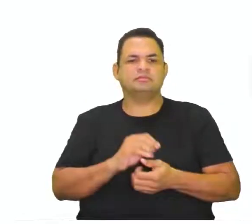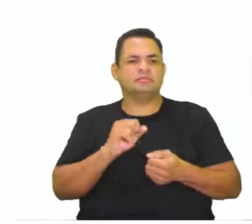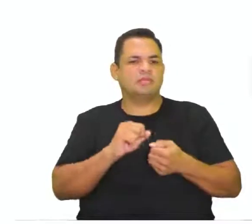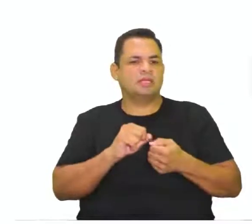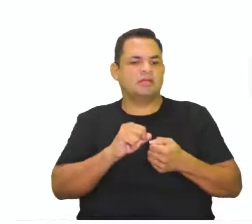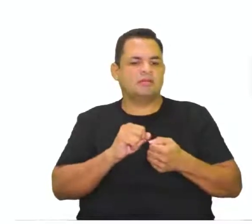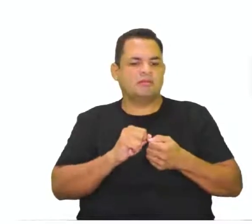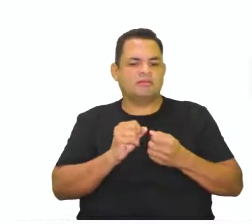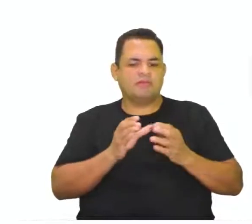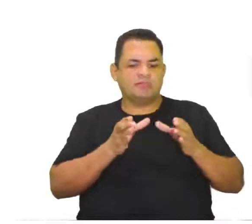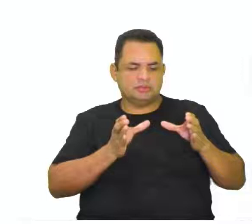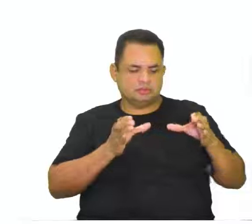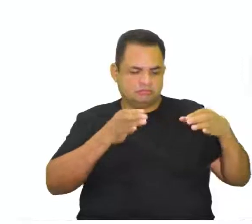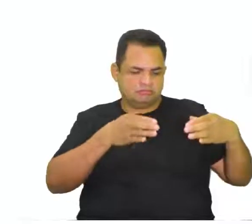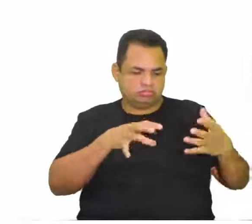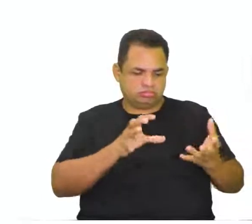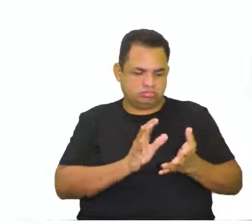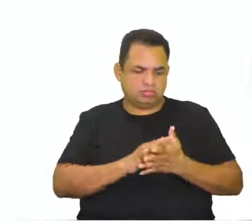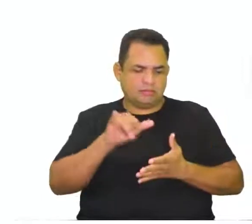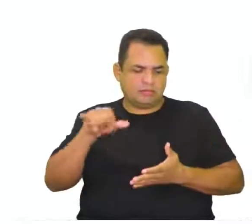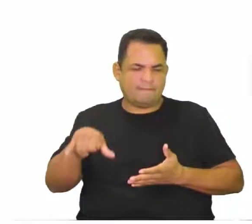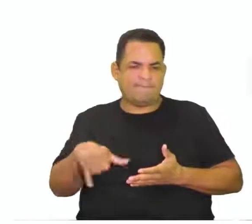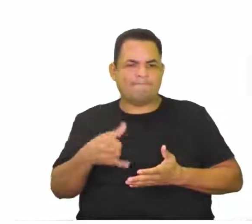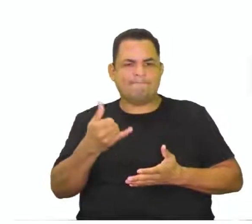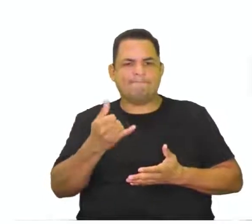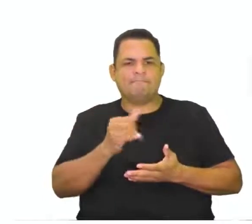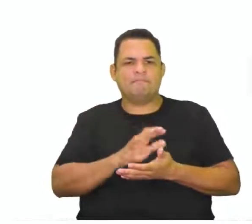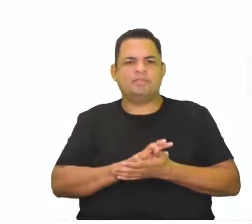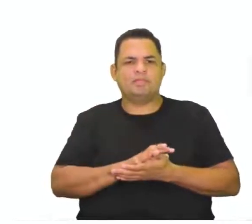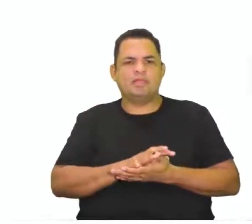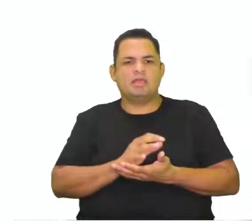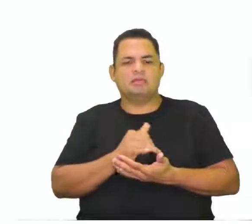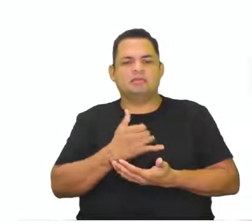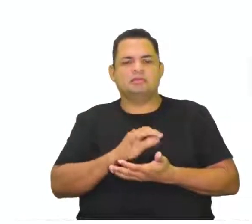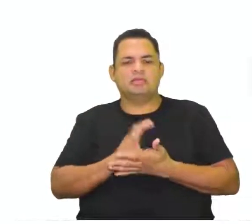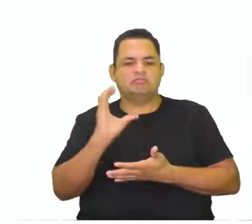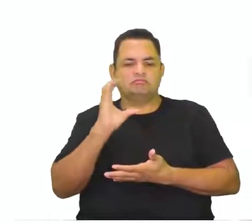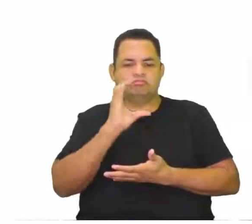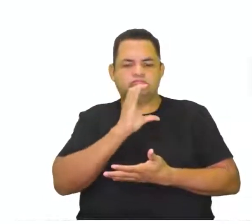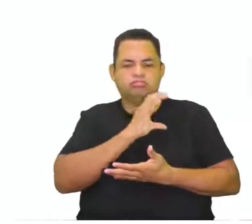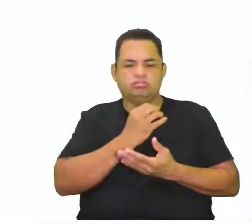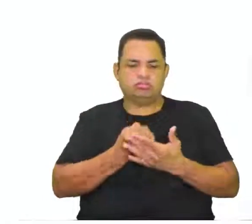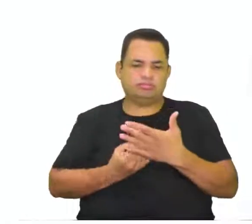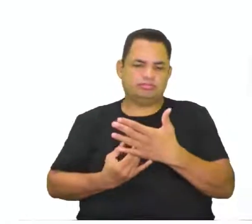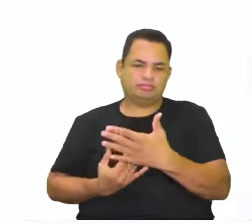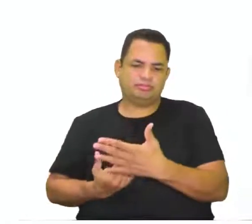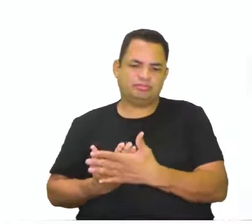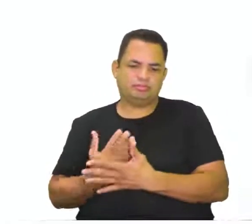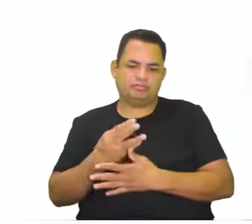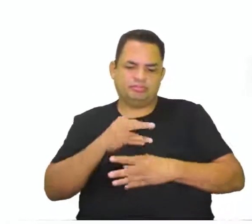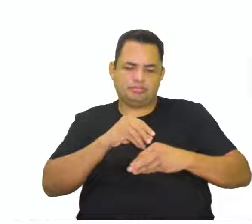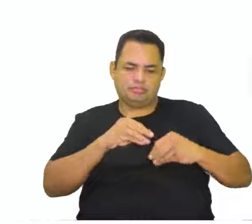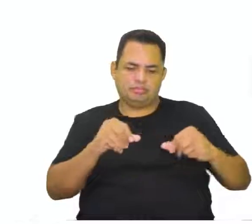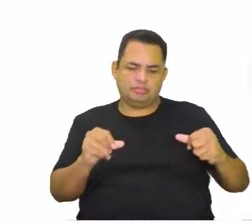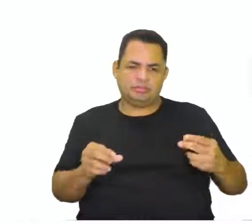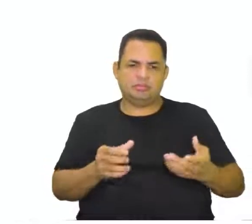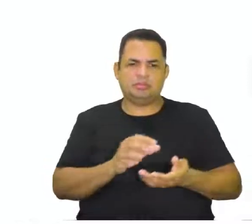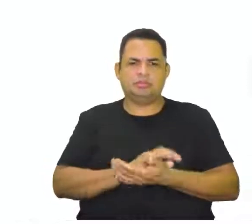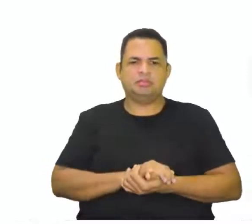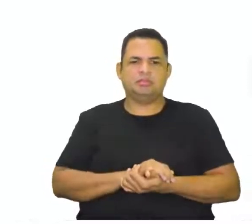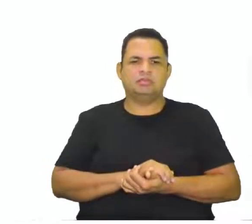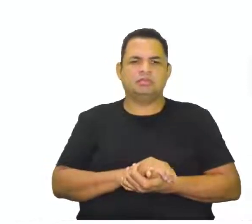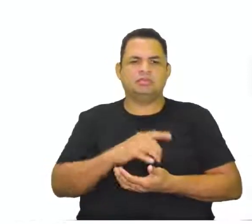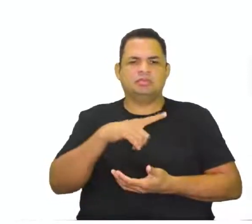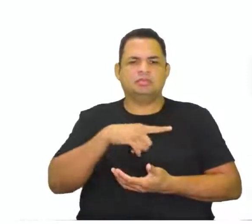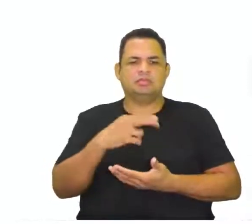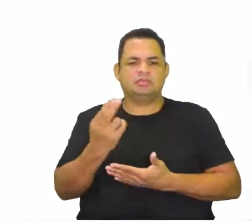ao redor dela para aproveitar-se desse calor que é emanado do chão em alguns buracos. Até